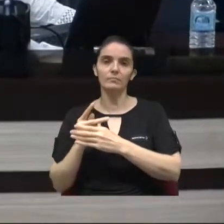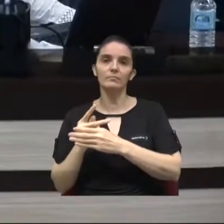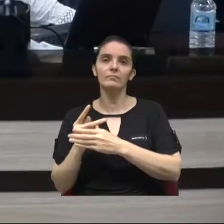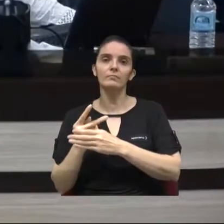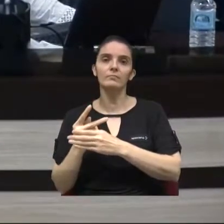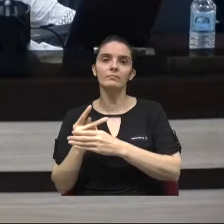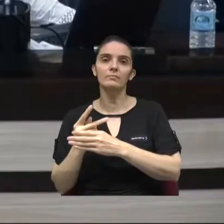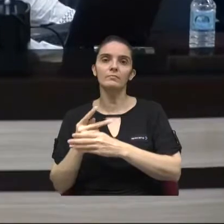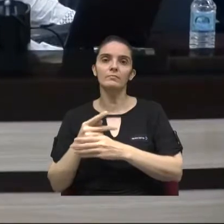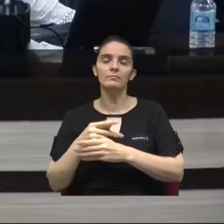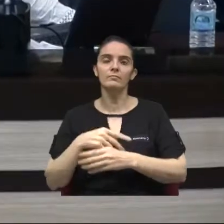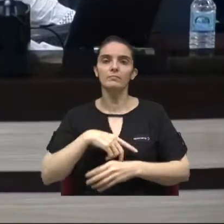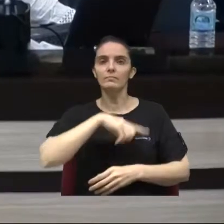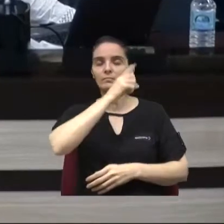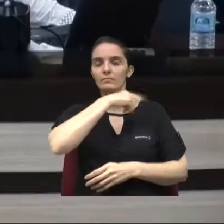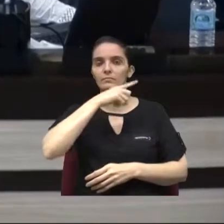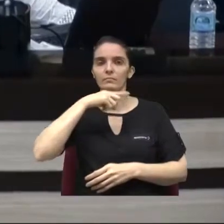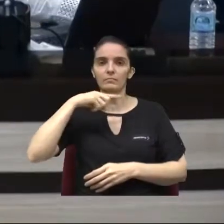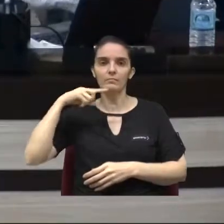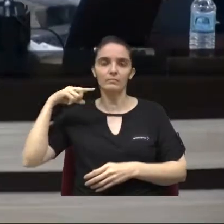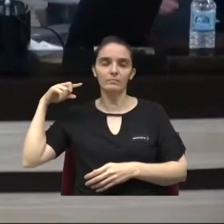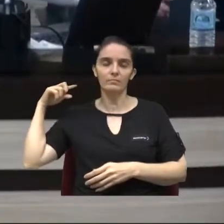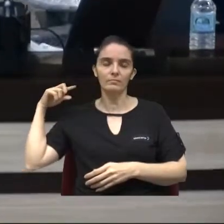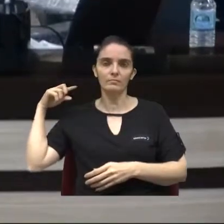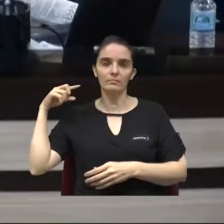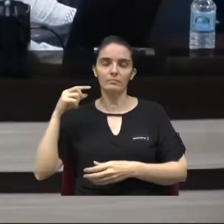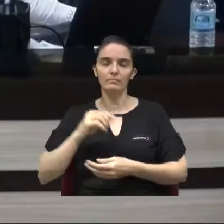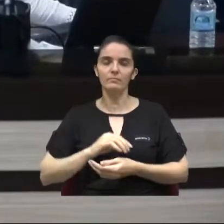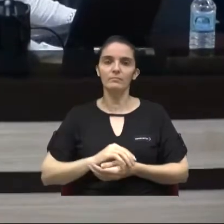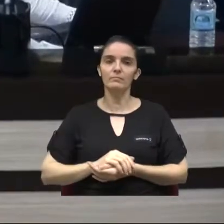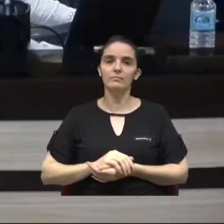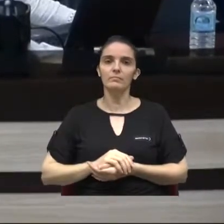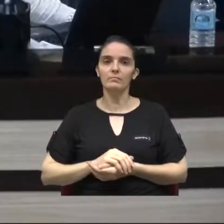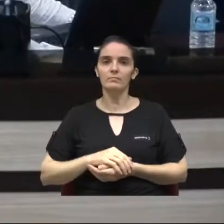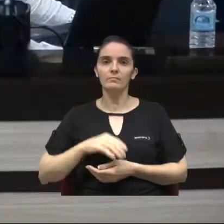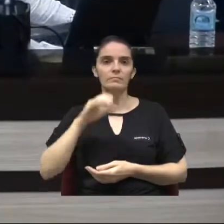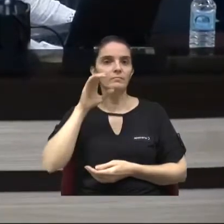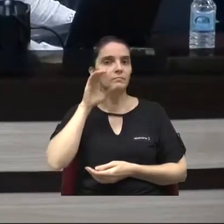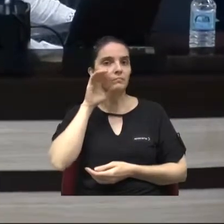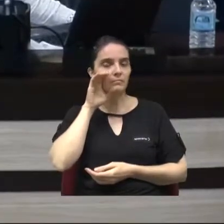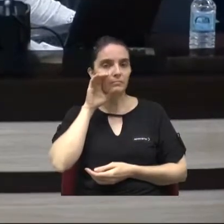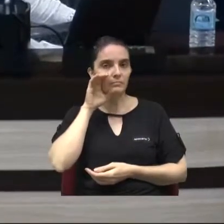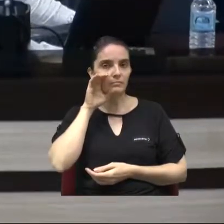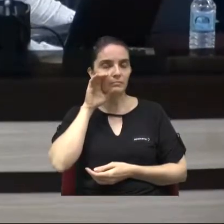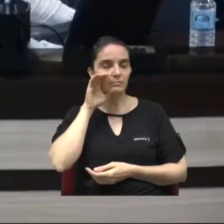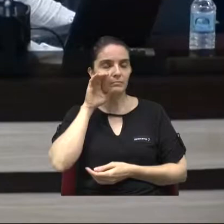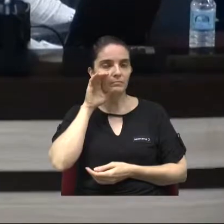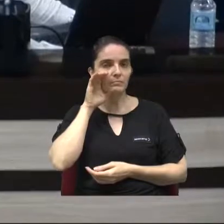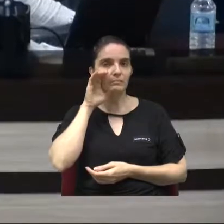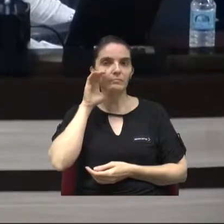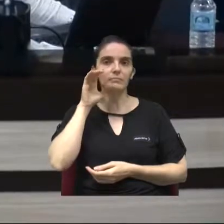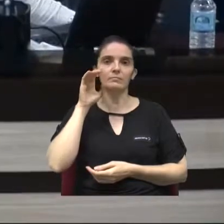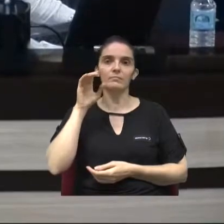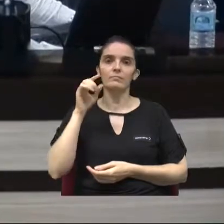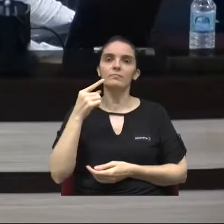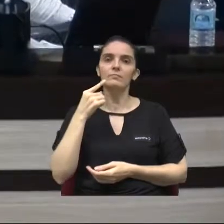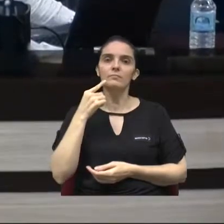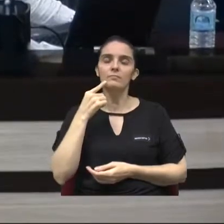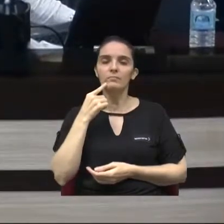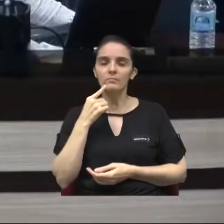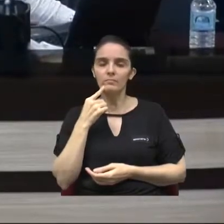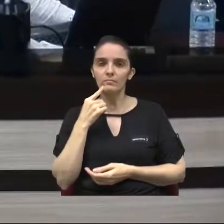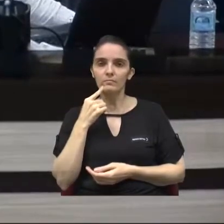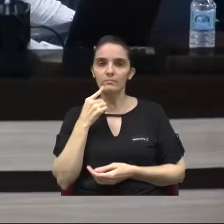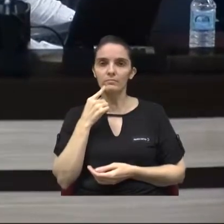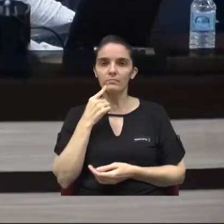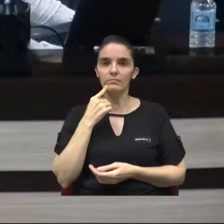Oliveira, Mayra Rosana Gama de Araújo Silva da Costa, Constância Berbit Dutra da Silva, Cleiton Aparecido da